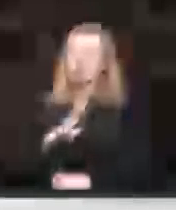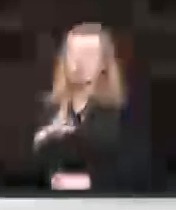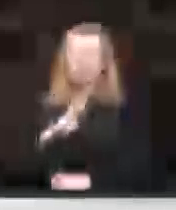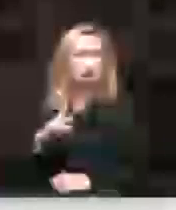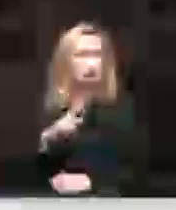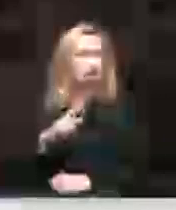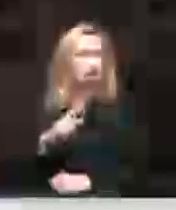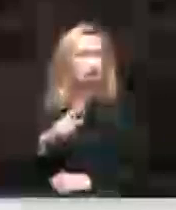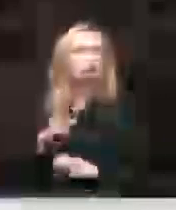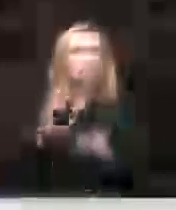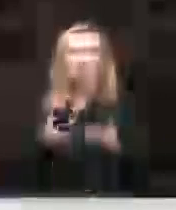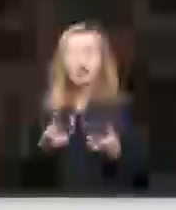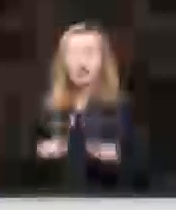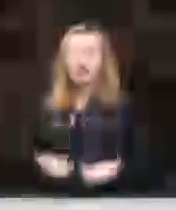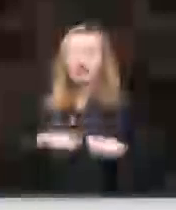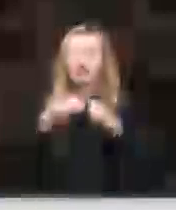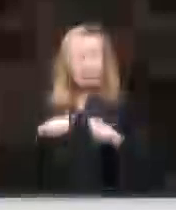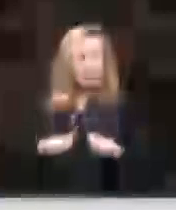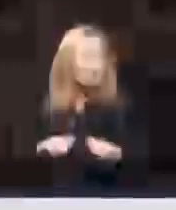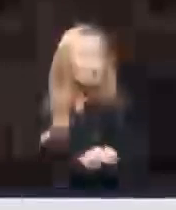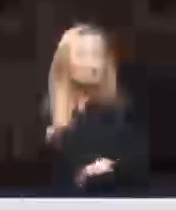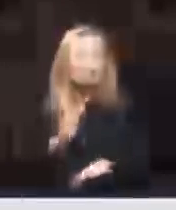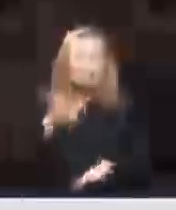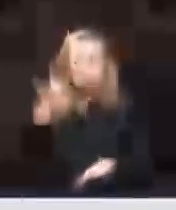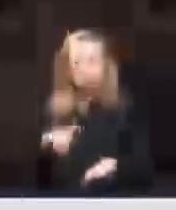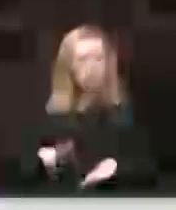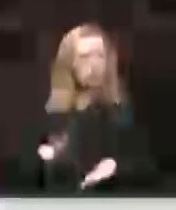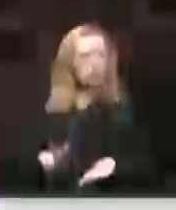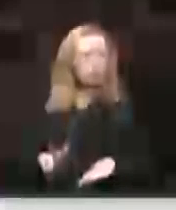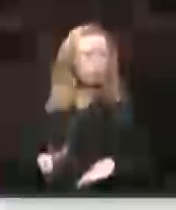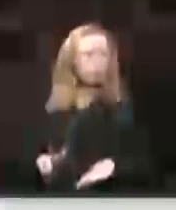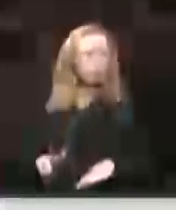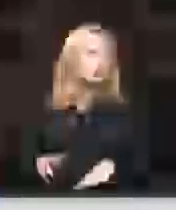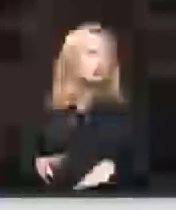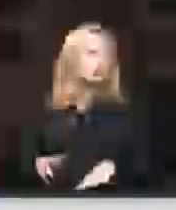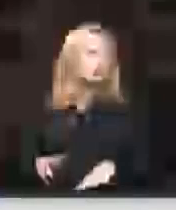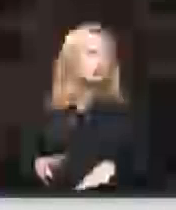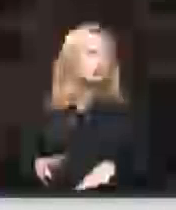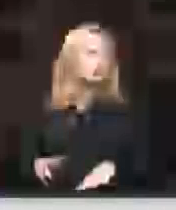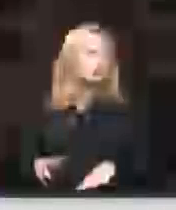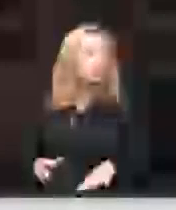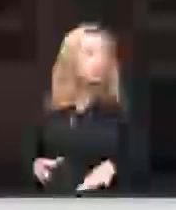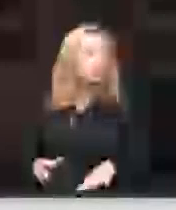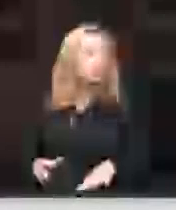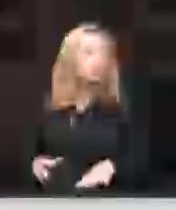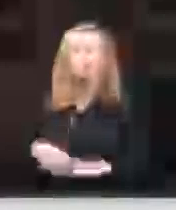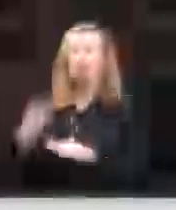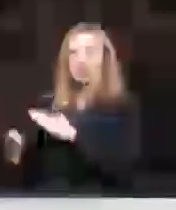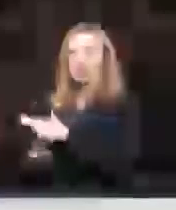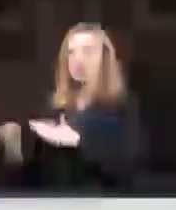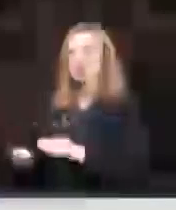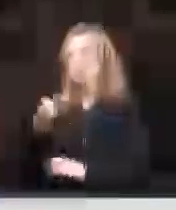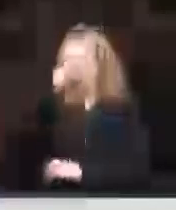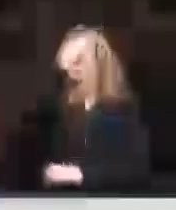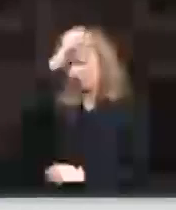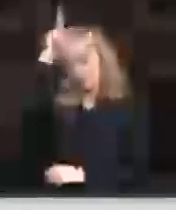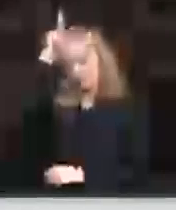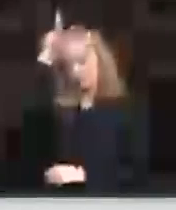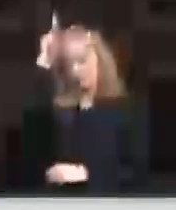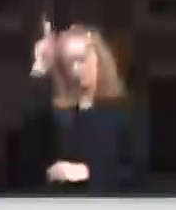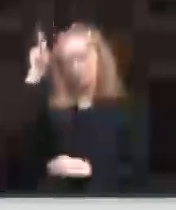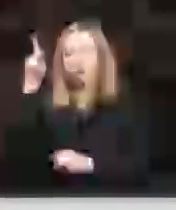querem entregar, mais uma vez, as finanças públicas aos banqueiros de